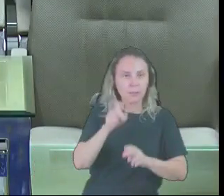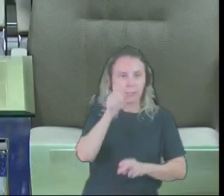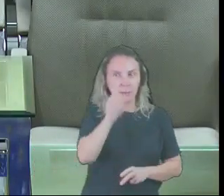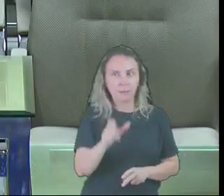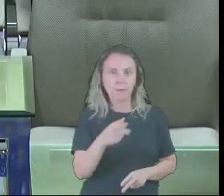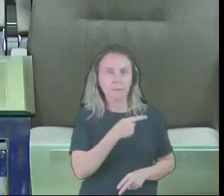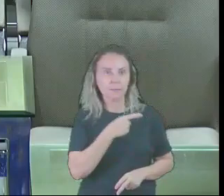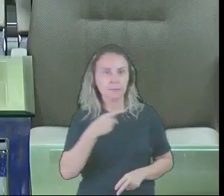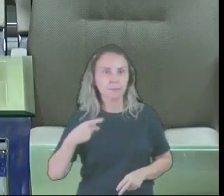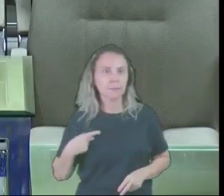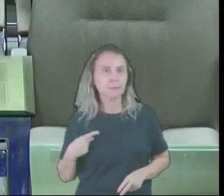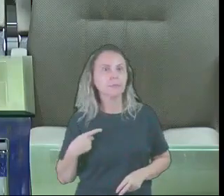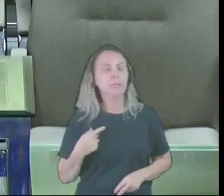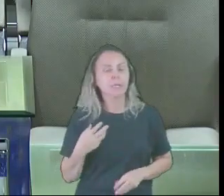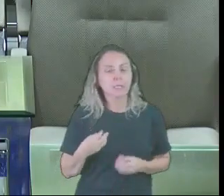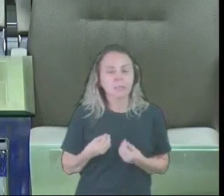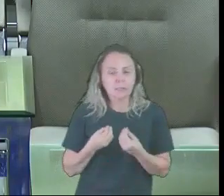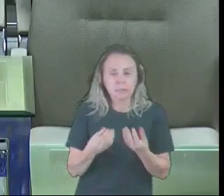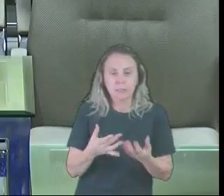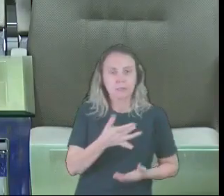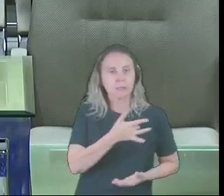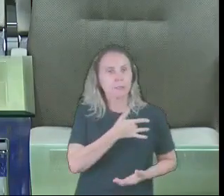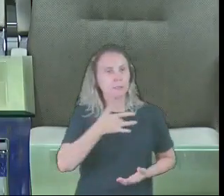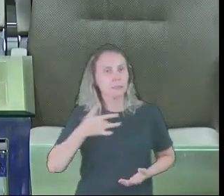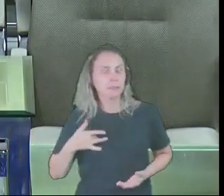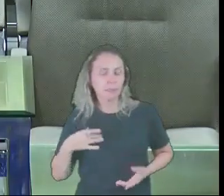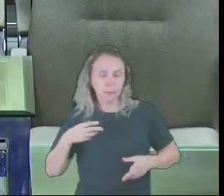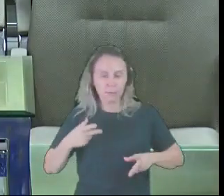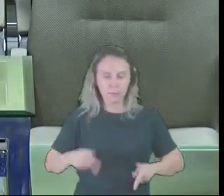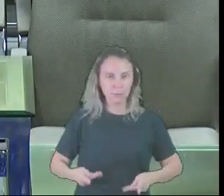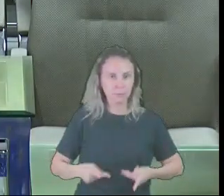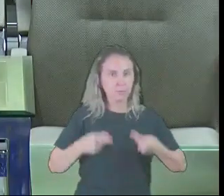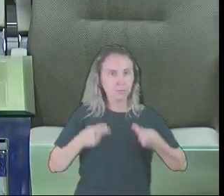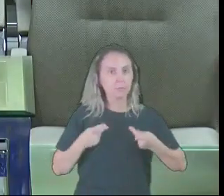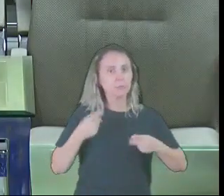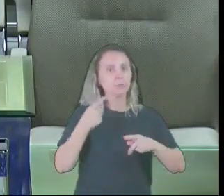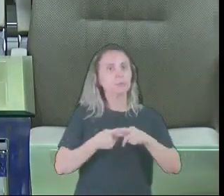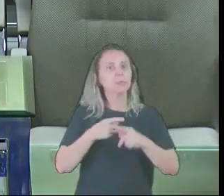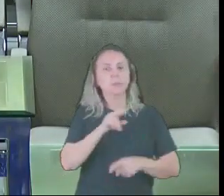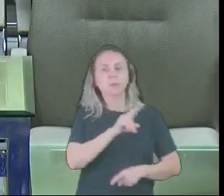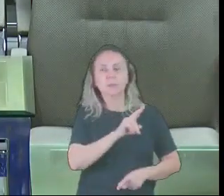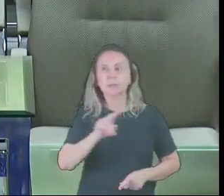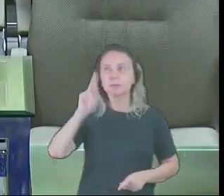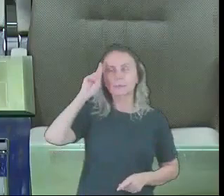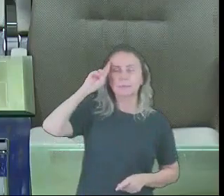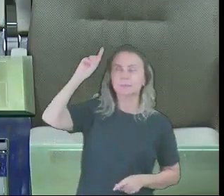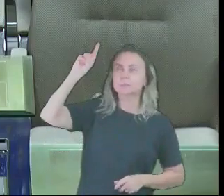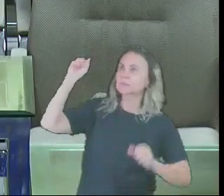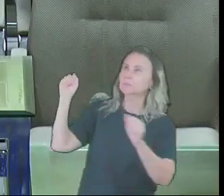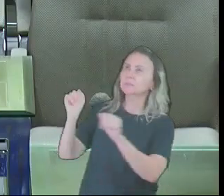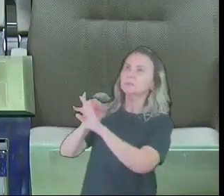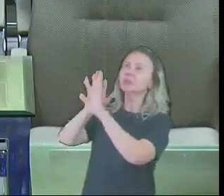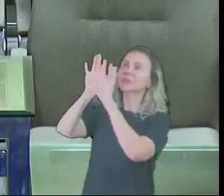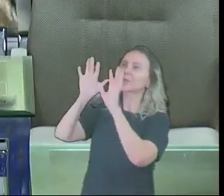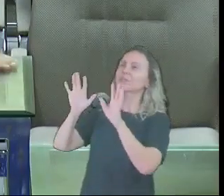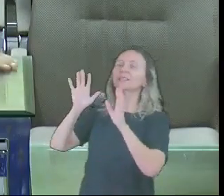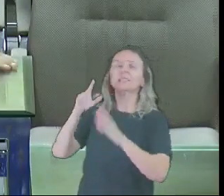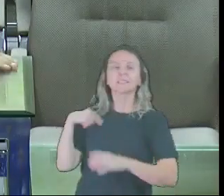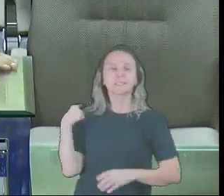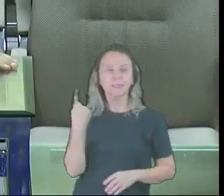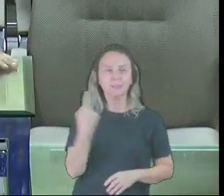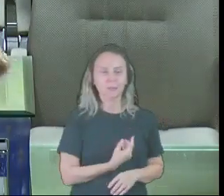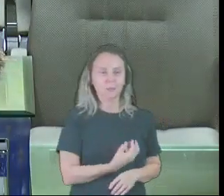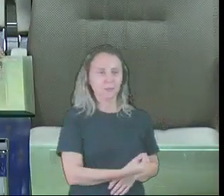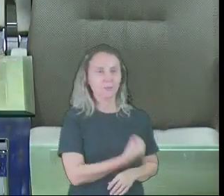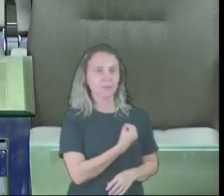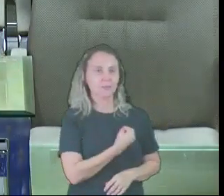para que Deus dê saúde e prosperidade para que o nome do eterno seja glorificado em nossa